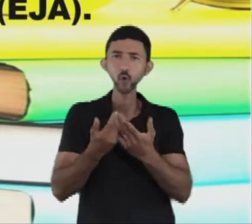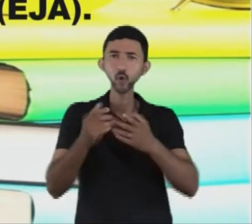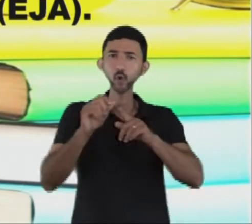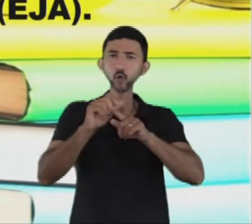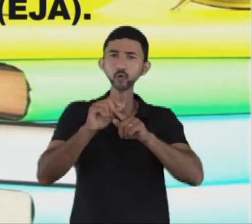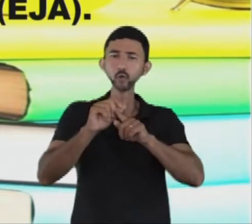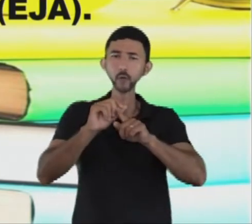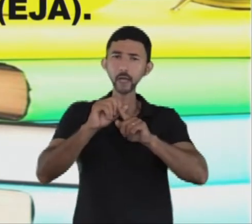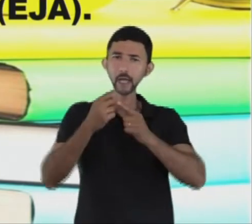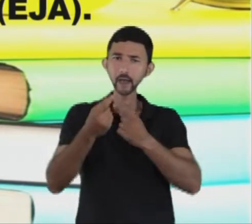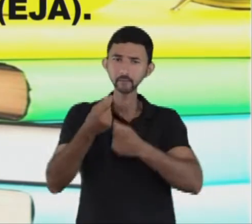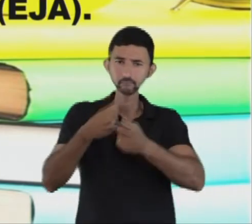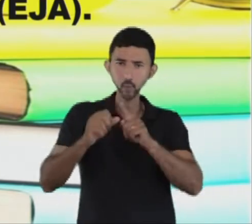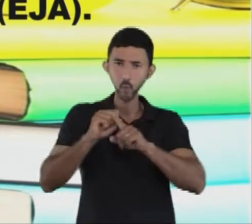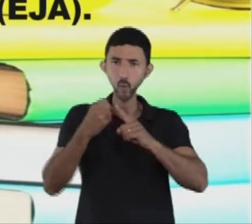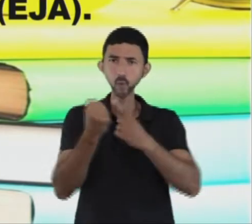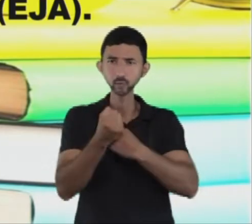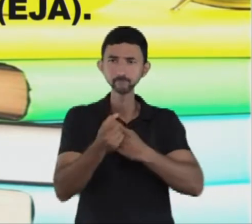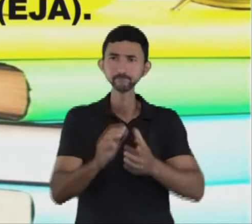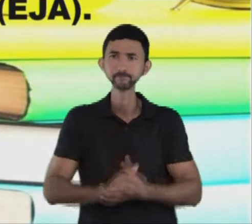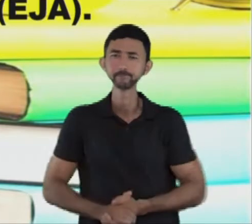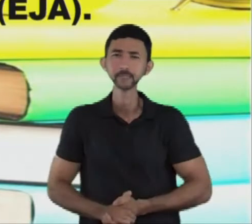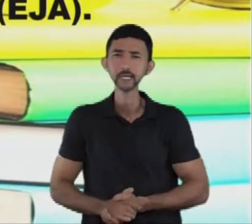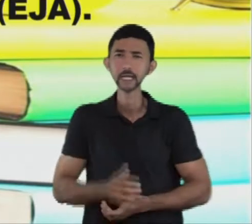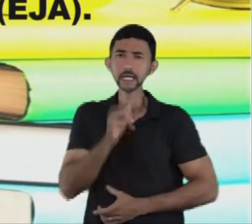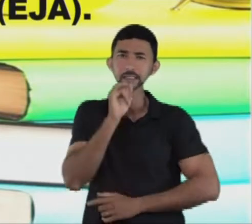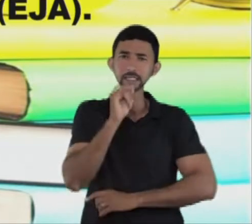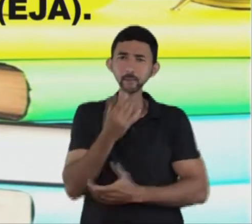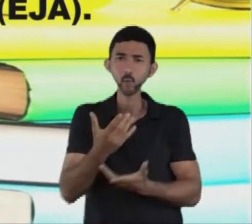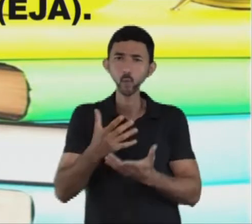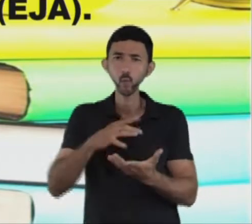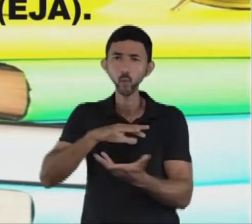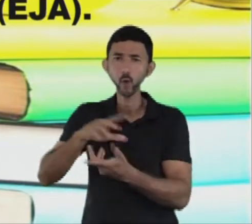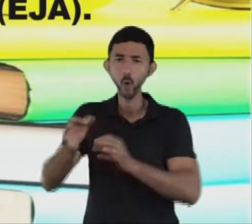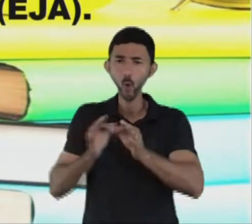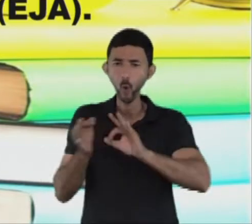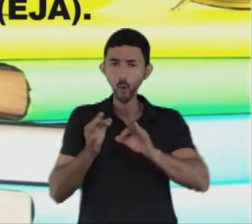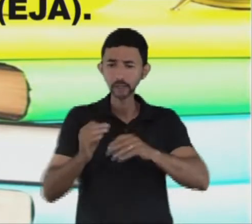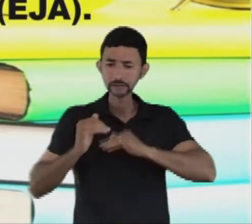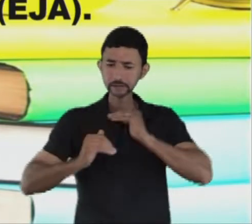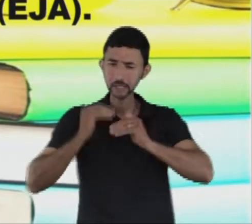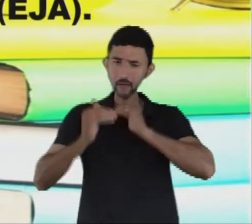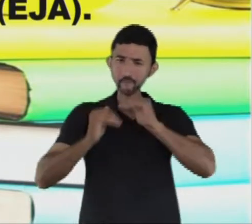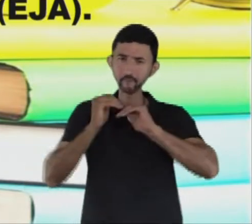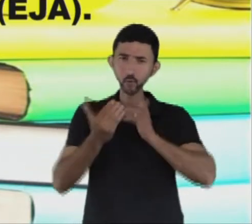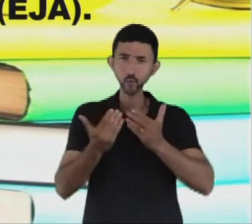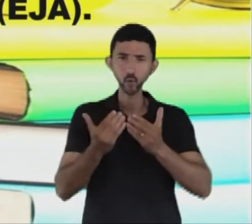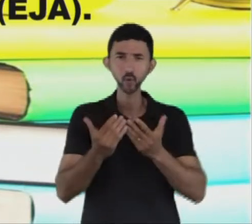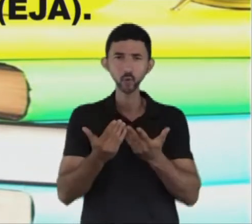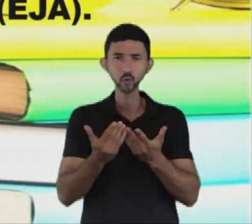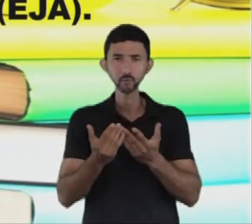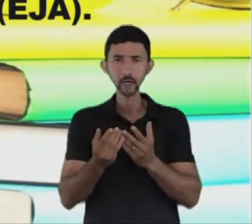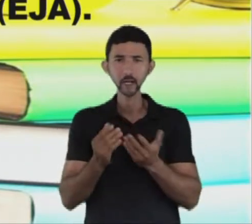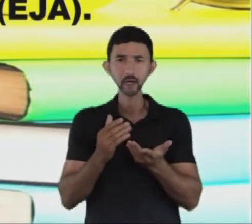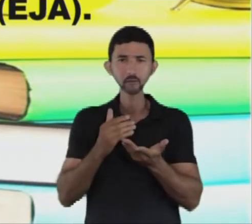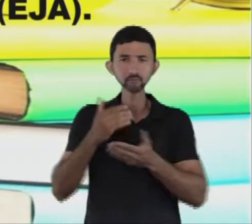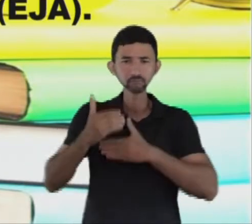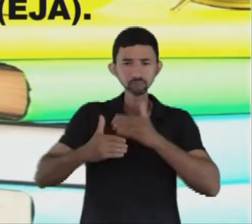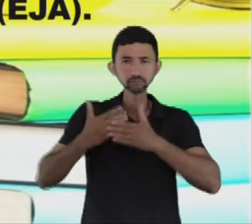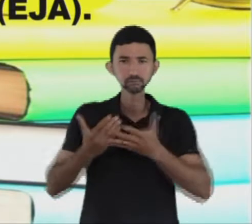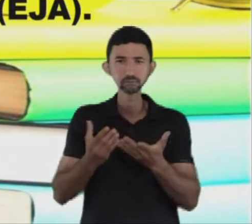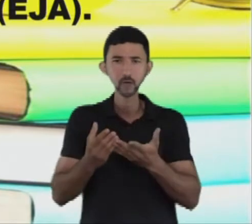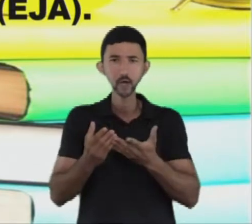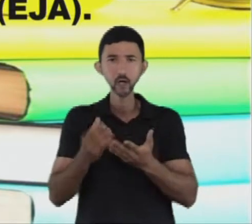mais atuais e como eles foram se desenvolvendo para contribuir para a nova